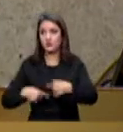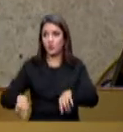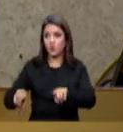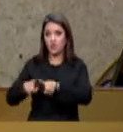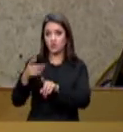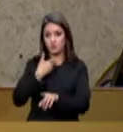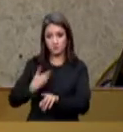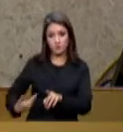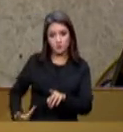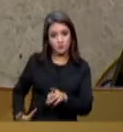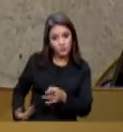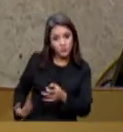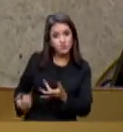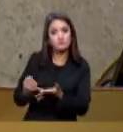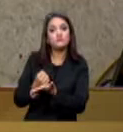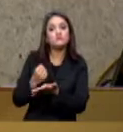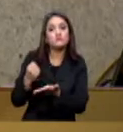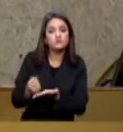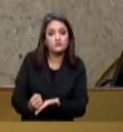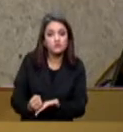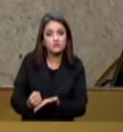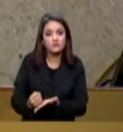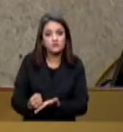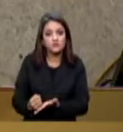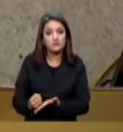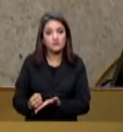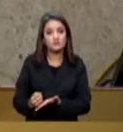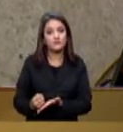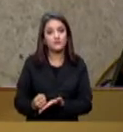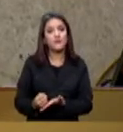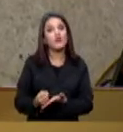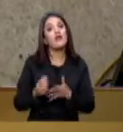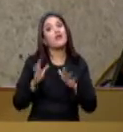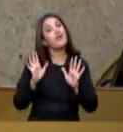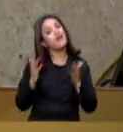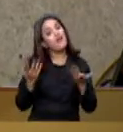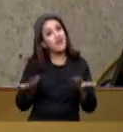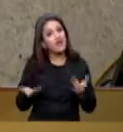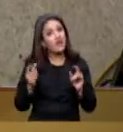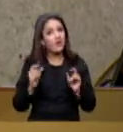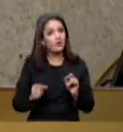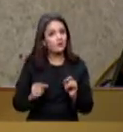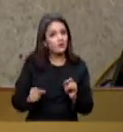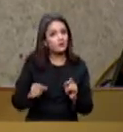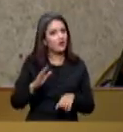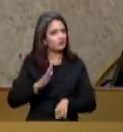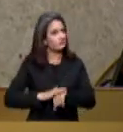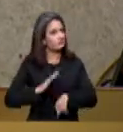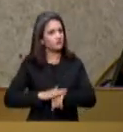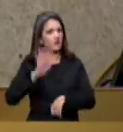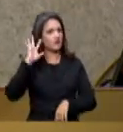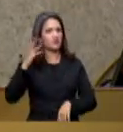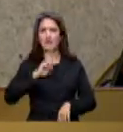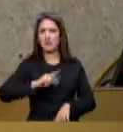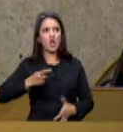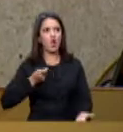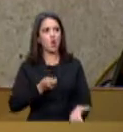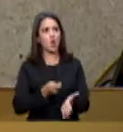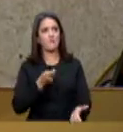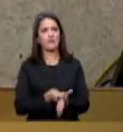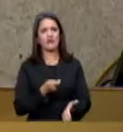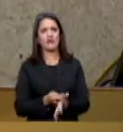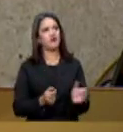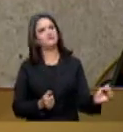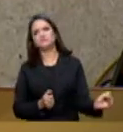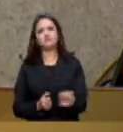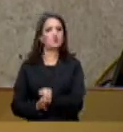de convênio de cooperação é uma faculdade. Ontem foi dito aqui na tribuna. Ninguém está arrastando,